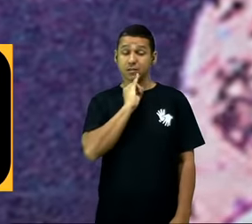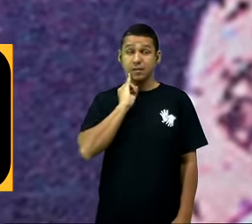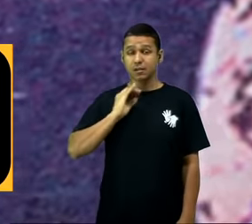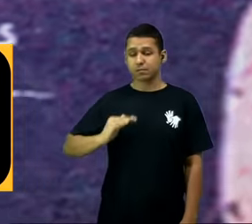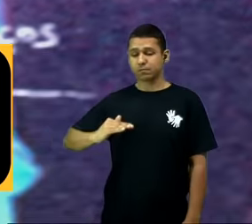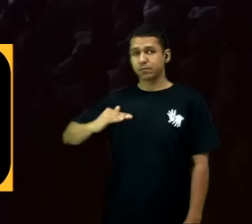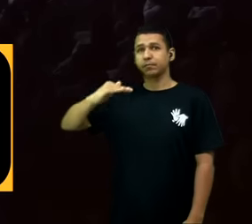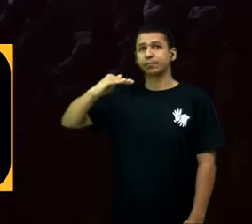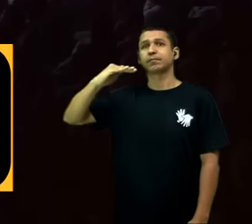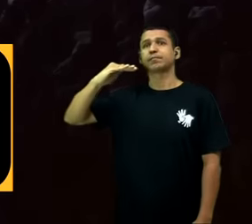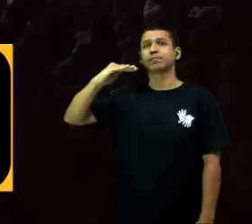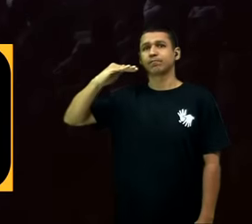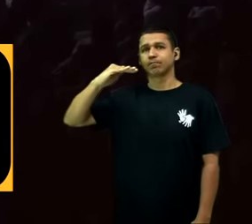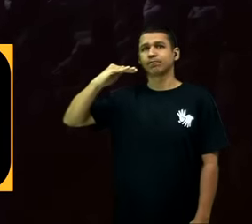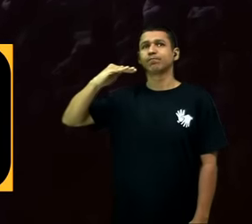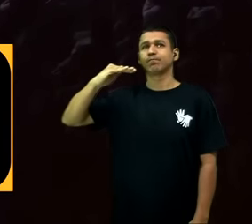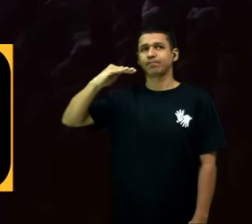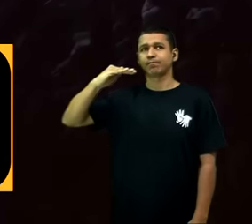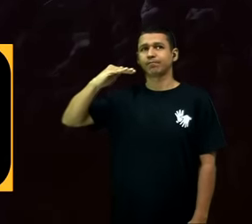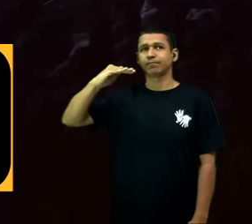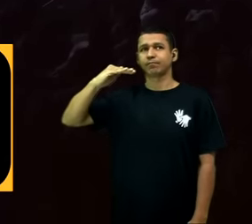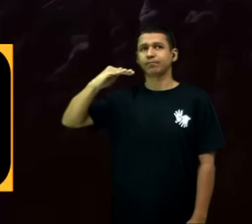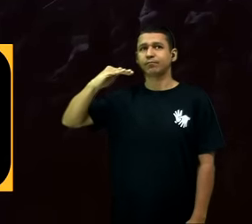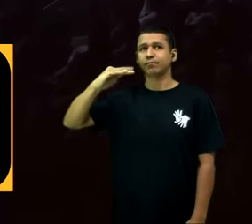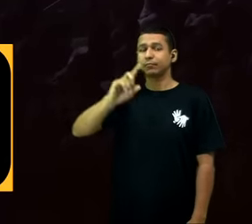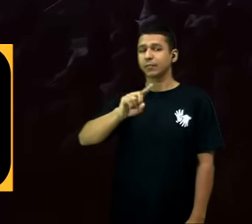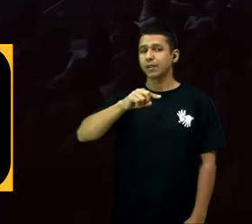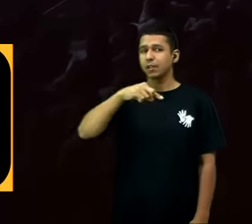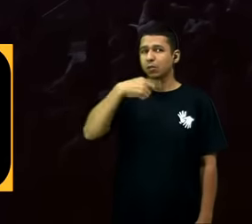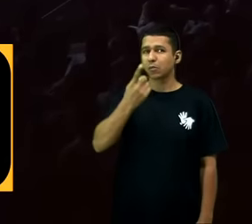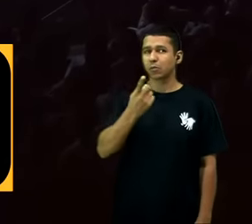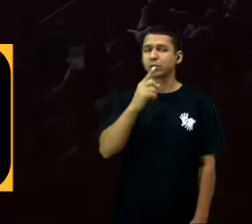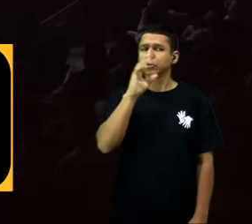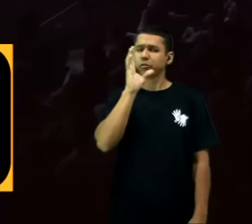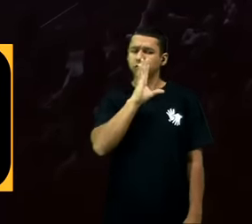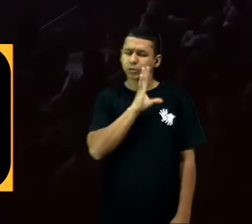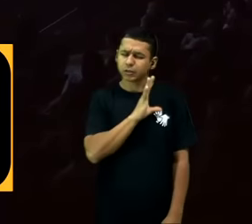Eu e o rapaz vamos até lá. E depois de adorarmos,